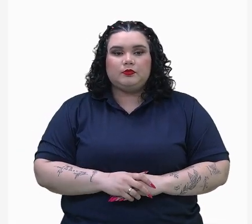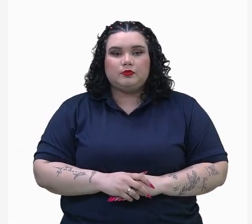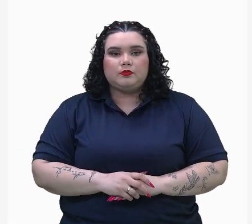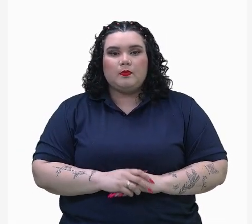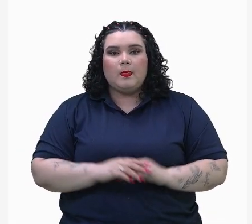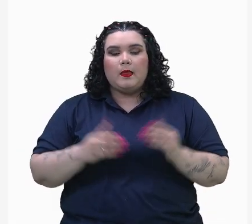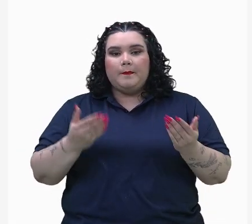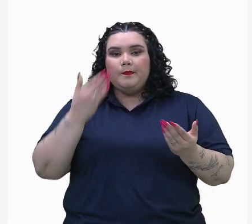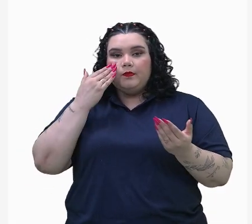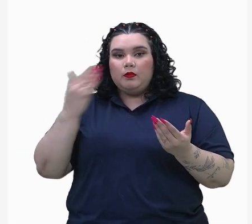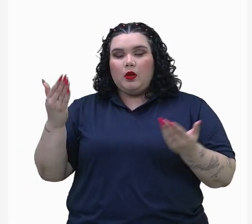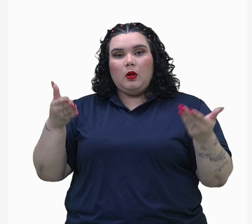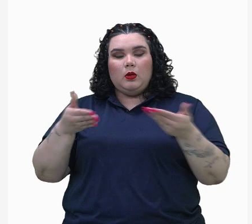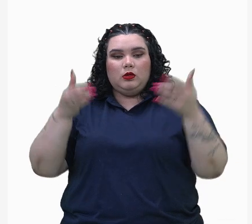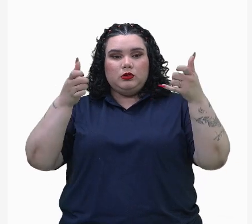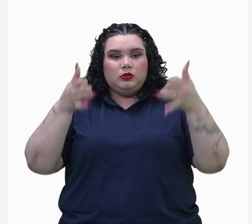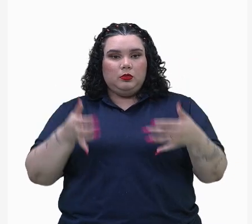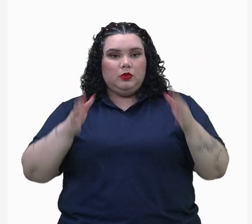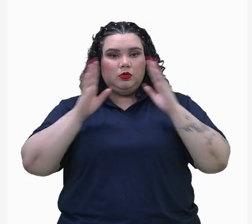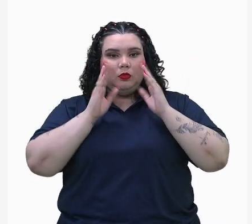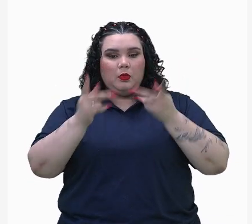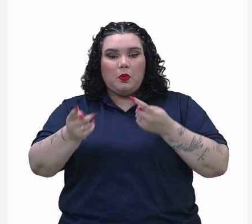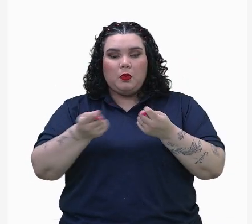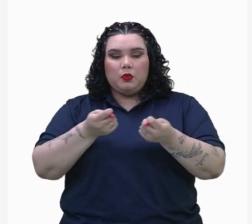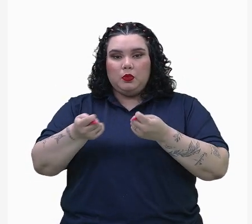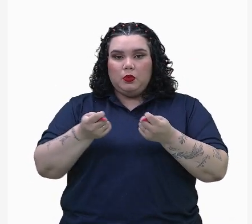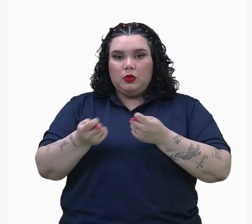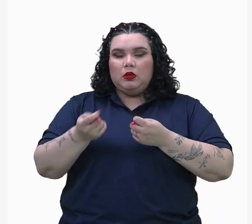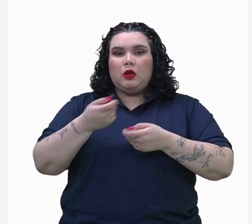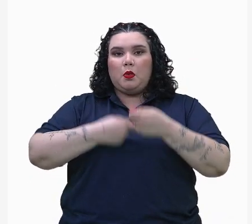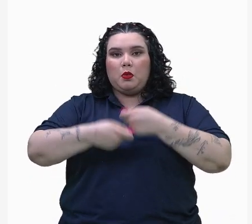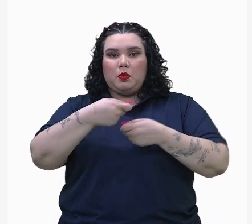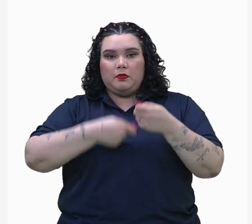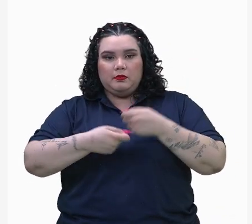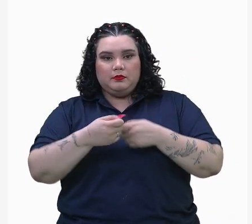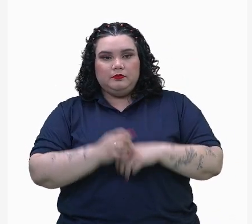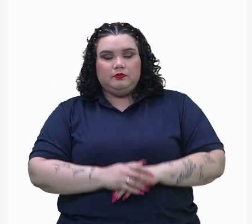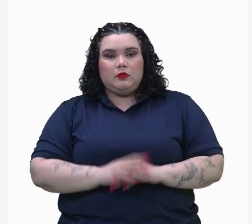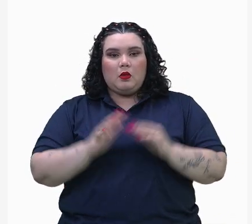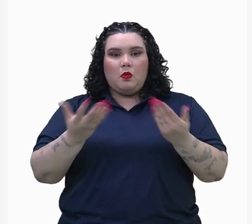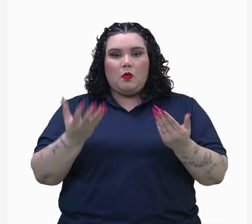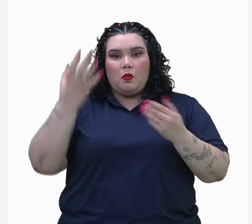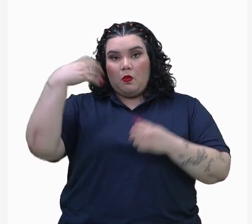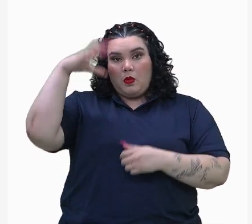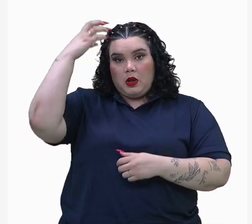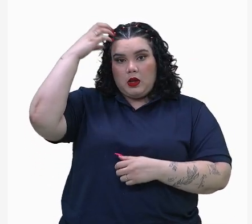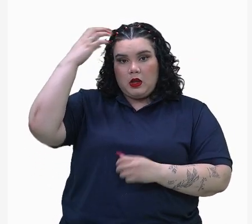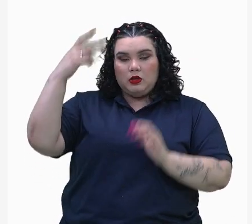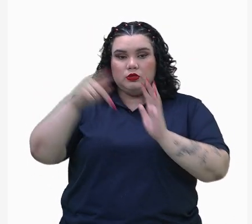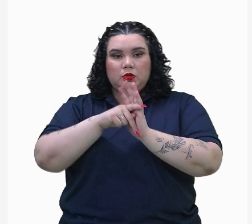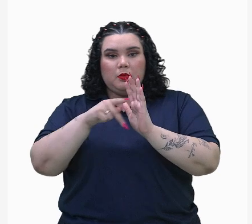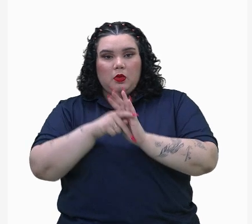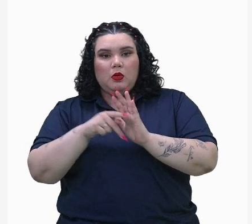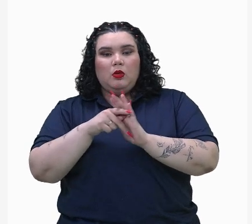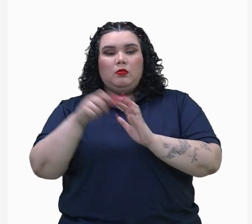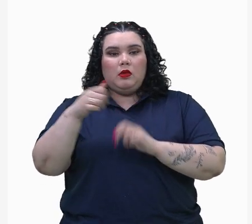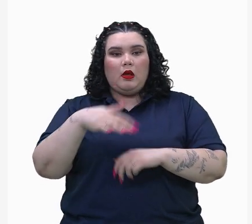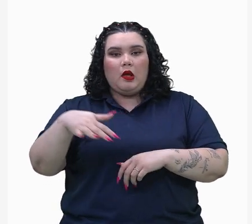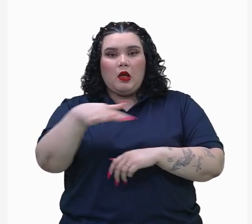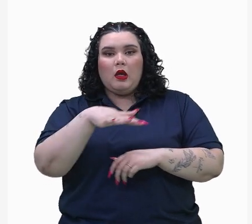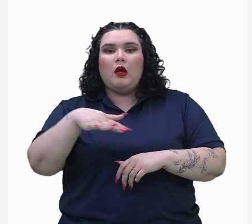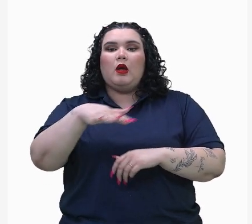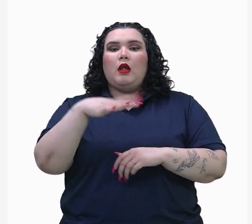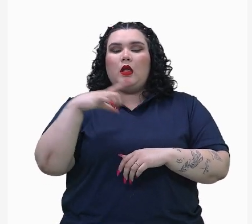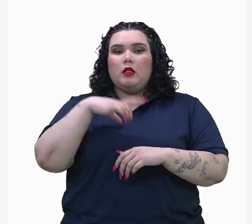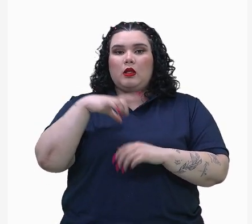Controle estatal da economia. Olha o que o texto fala para a gente. Os reis absolutistas, com o apoio da burguesia mercantil, foram assumindo o